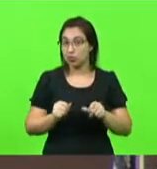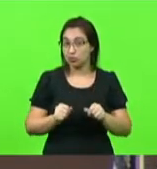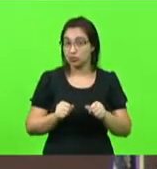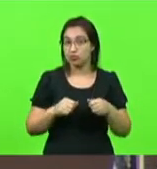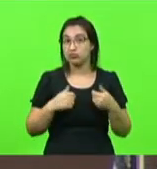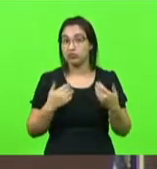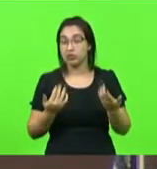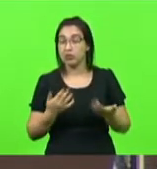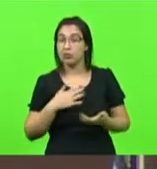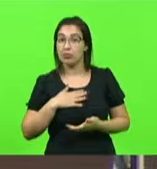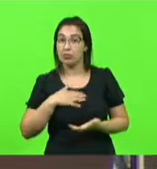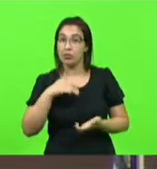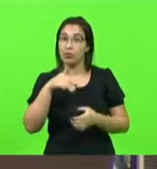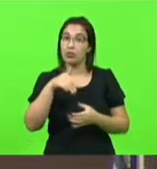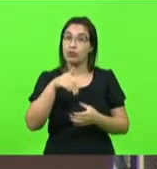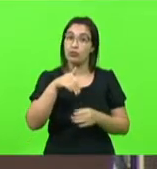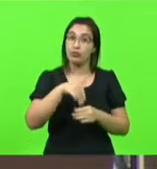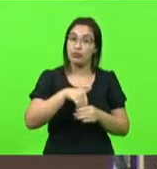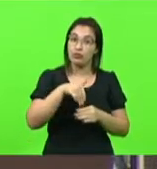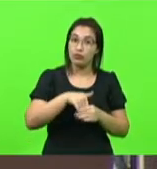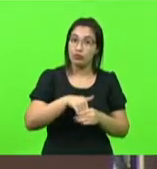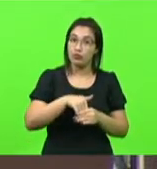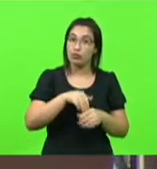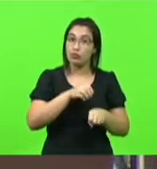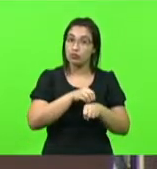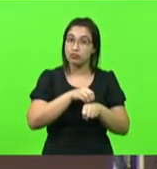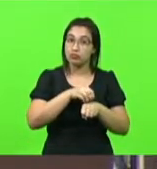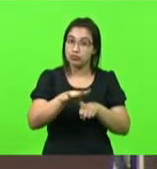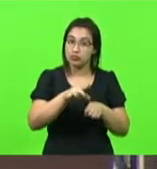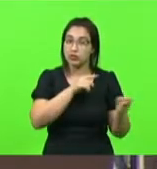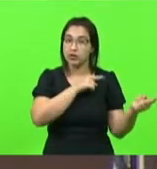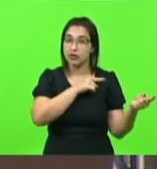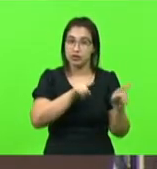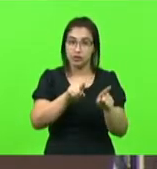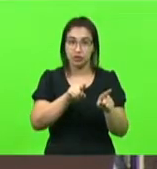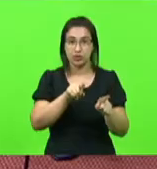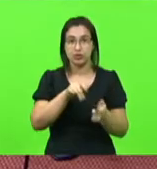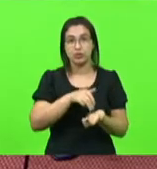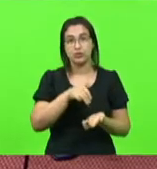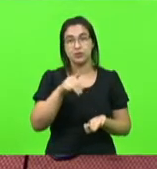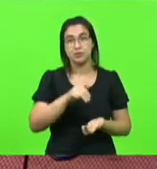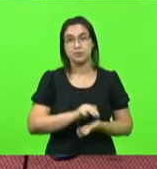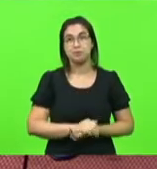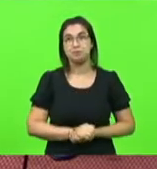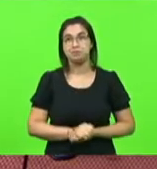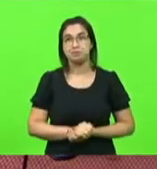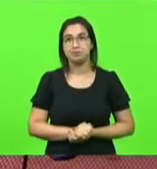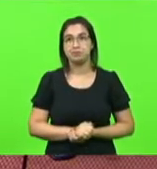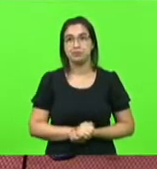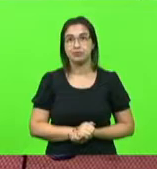meu voto, a minha orientação é para que nós possamos rejeitar essa moção.